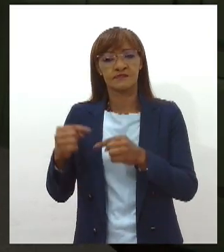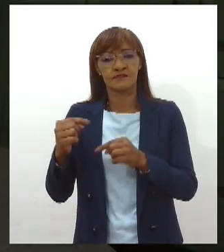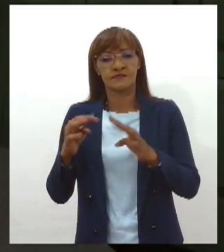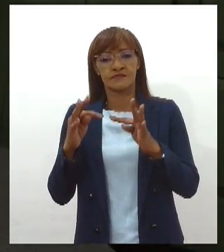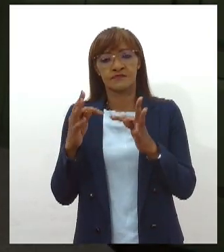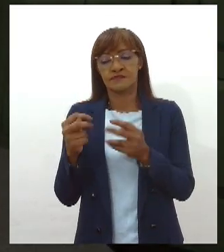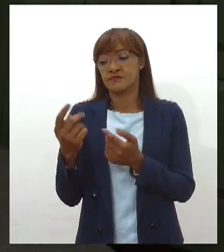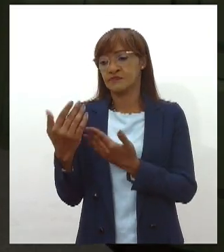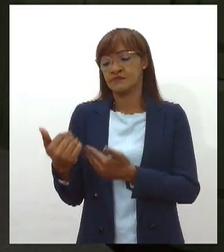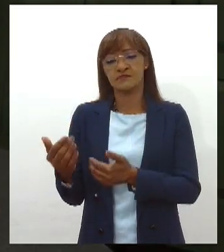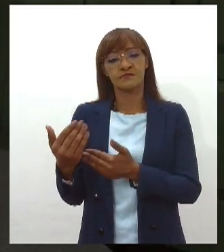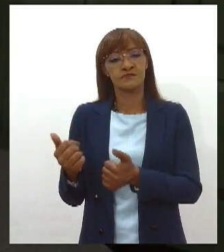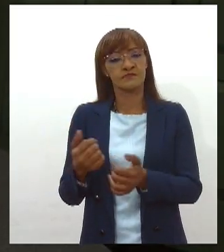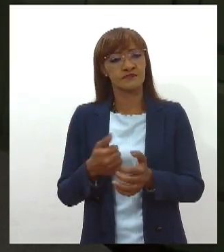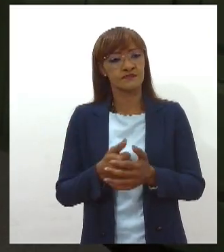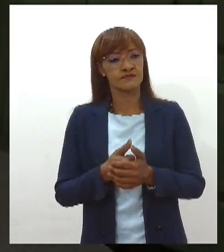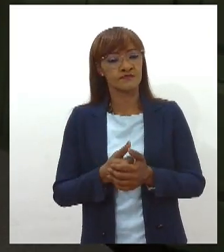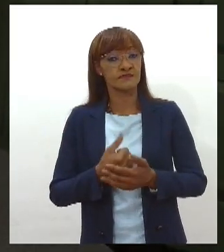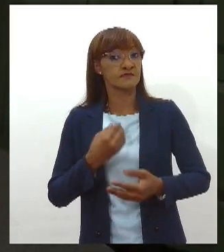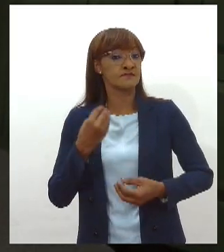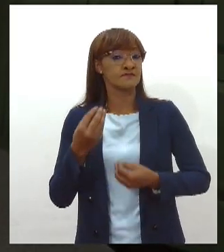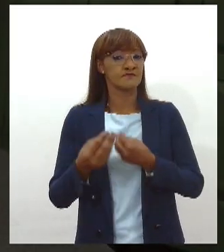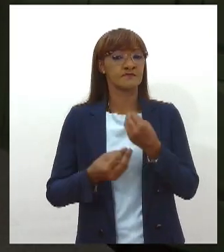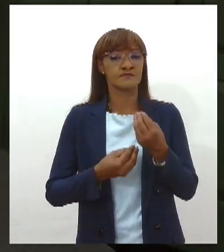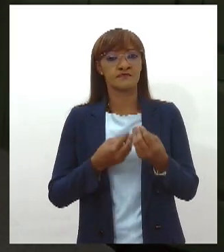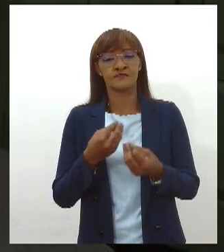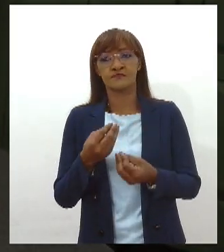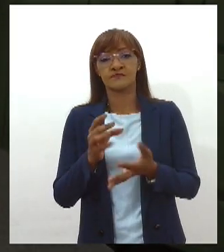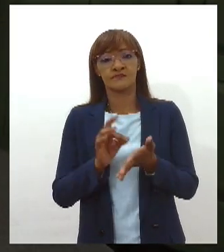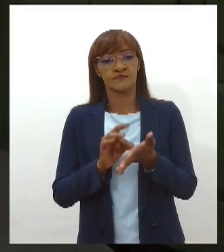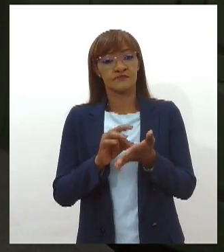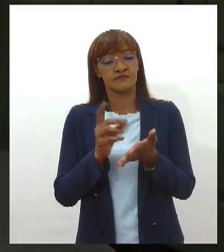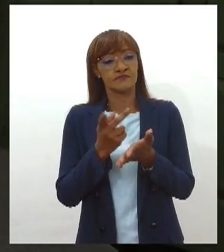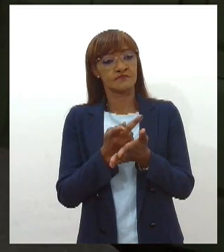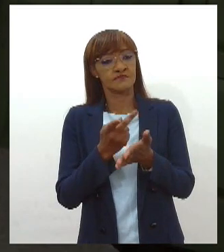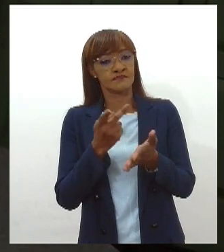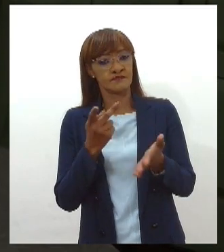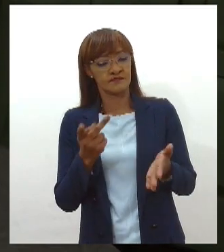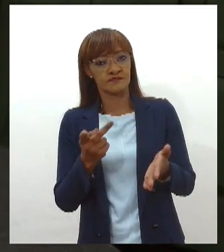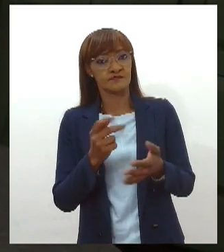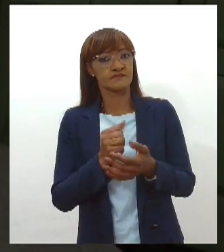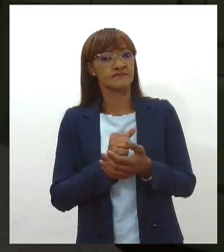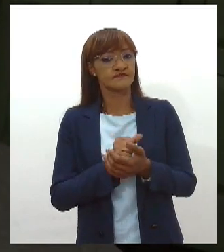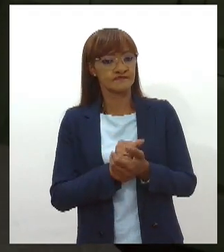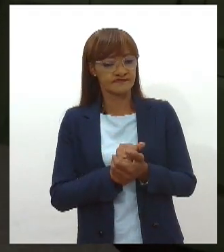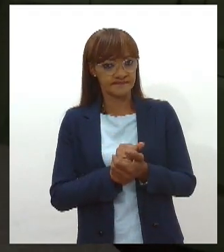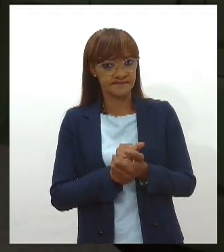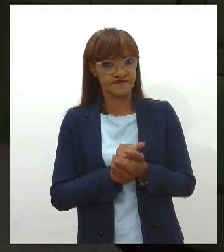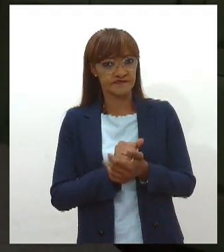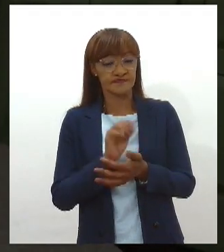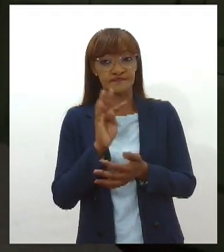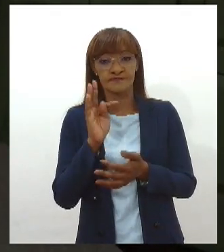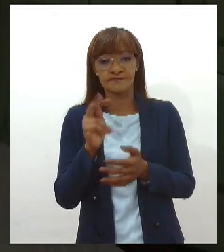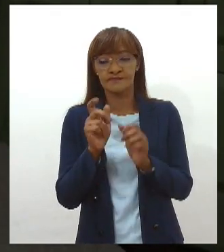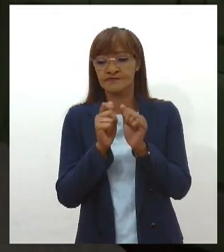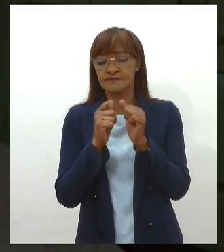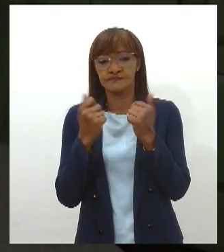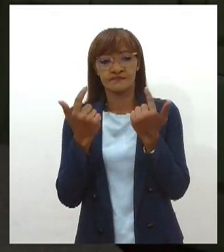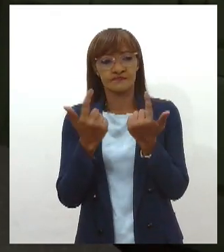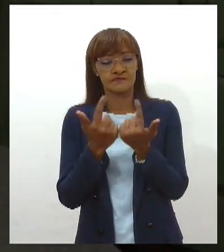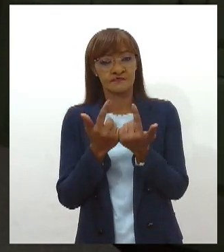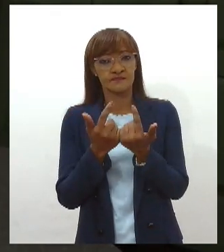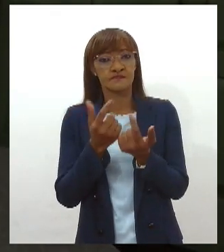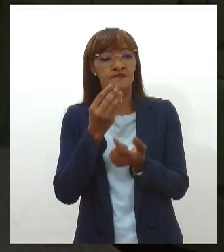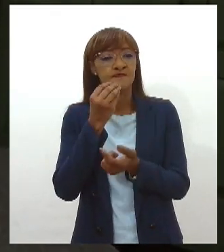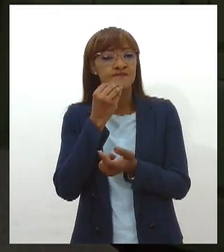como acontecem os fatos, nesse caso, no Parlamento, na Assembleia Legislativa. Eles terão a oportunidade de